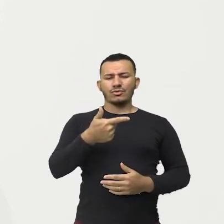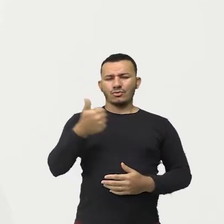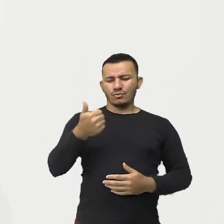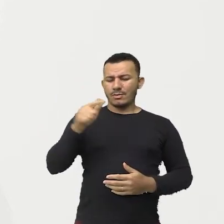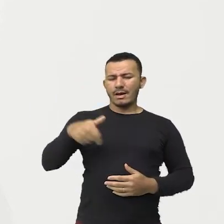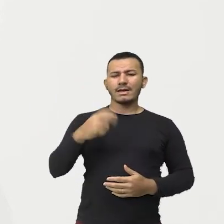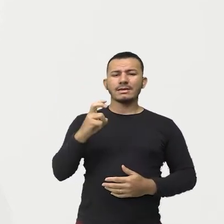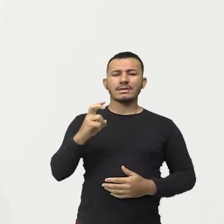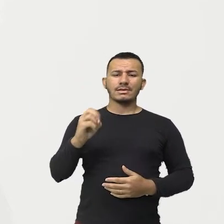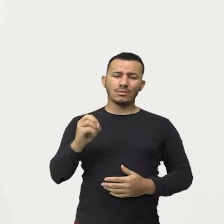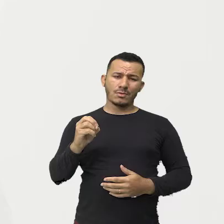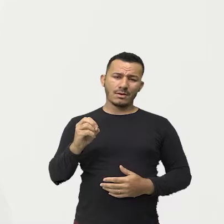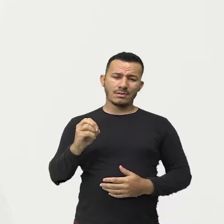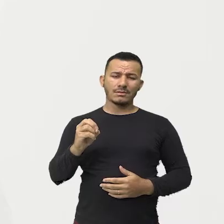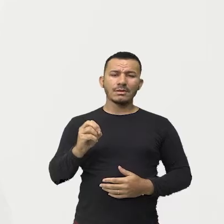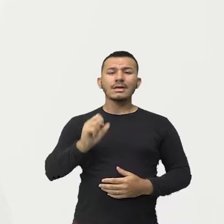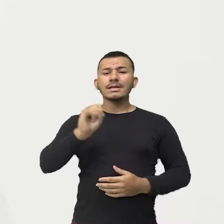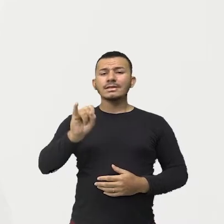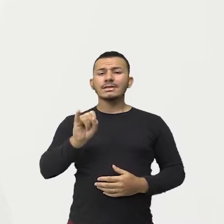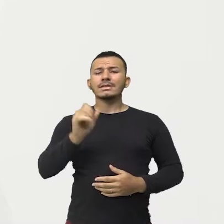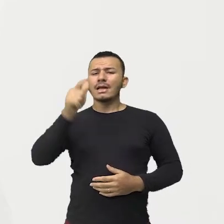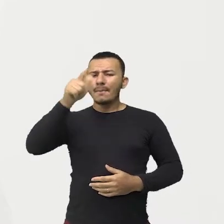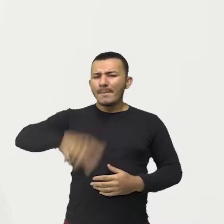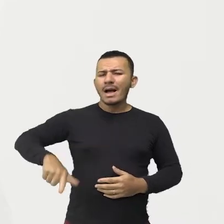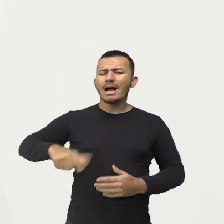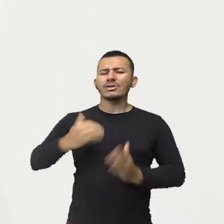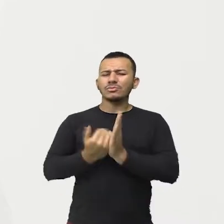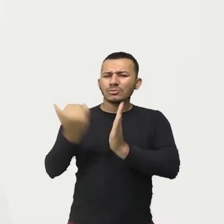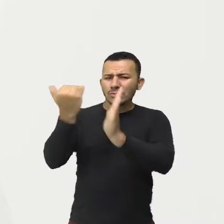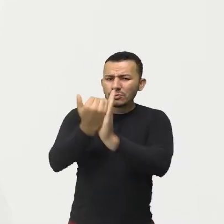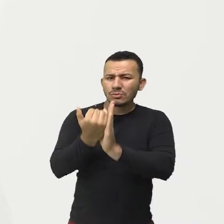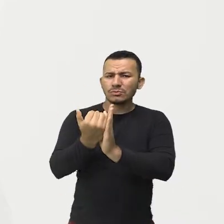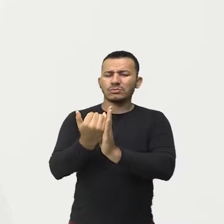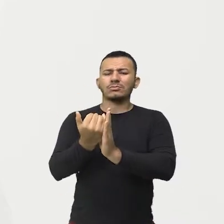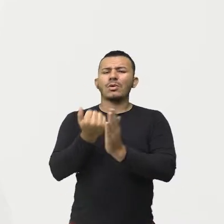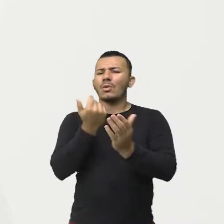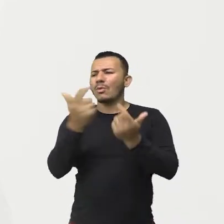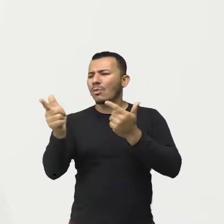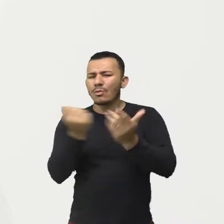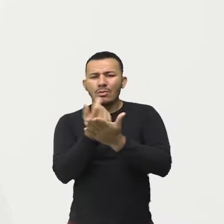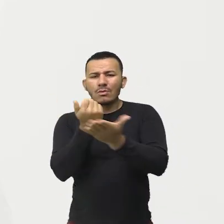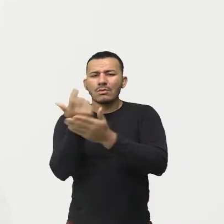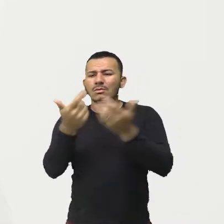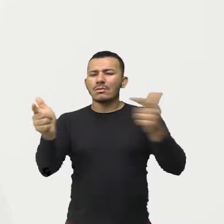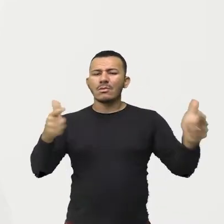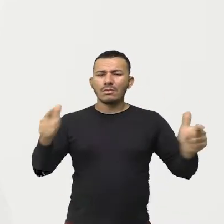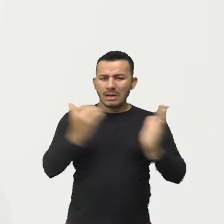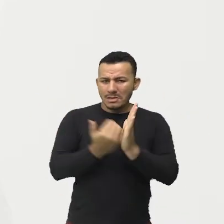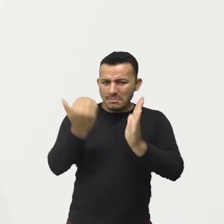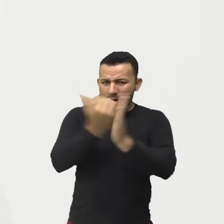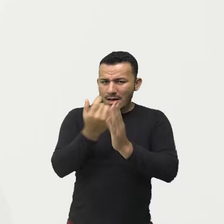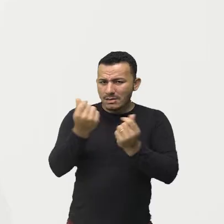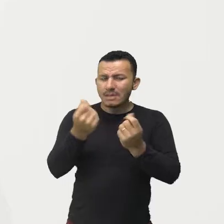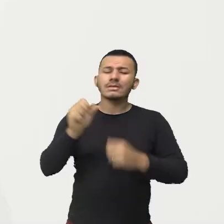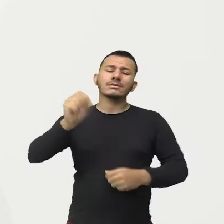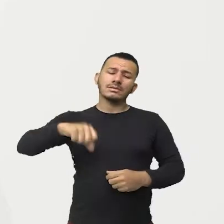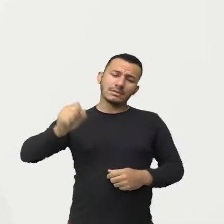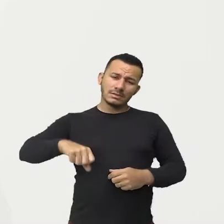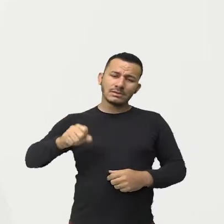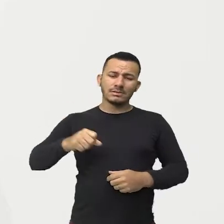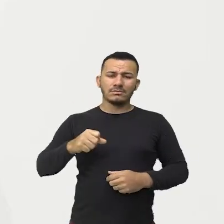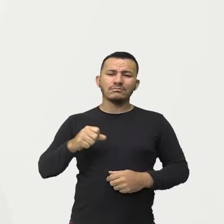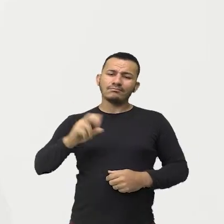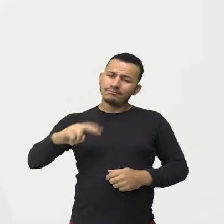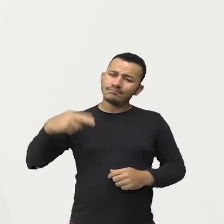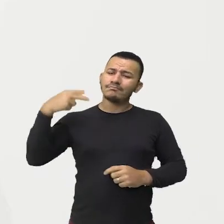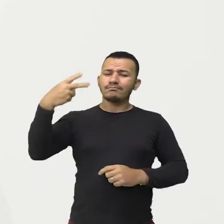R$21,50. Quer dizer que se ele comprasse outras quantidades, ia pagar outro valor, professor? Com certeza, tá bom? Se comprar outra quantidade